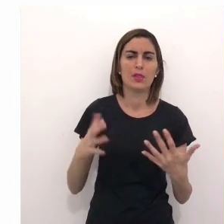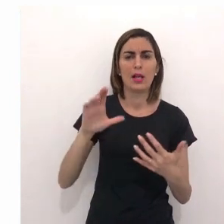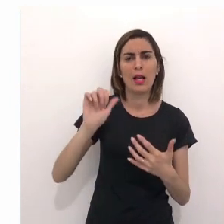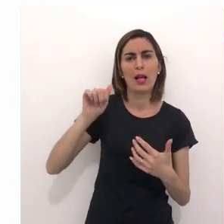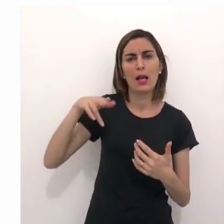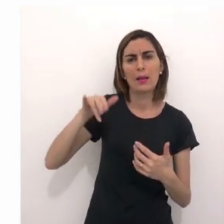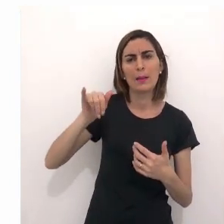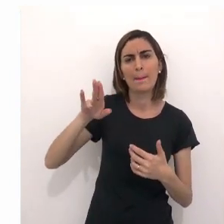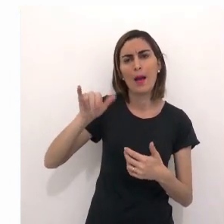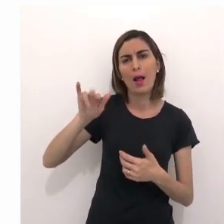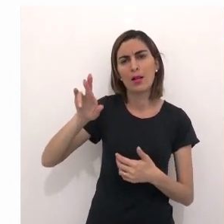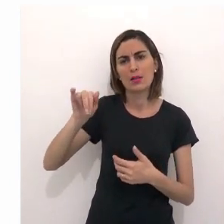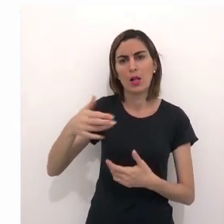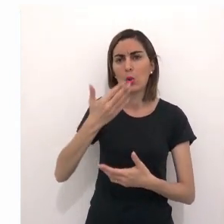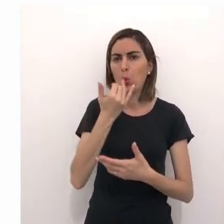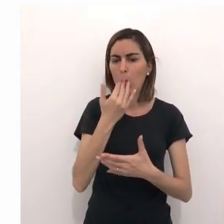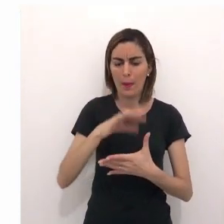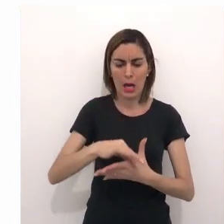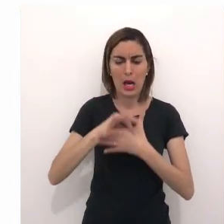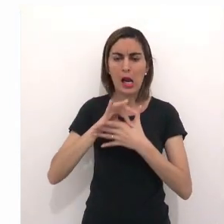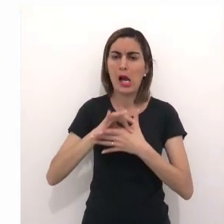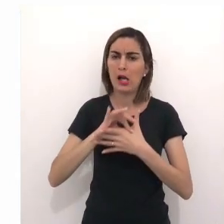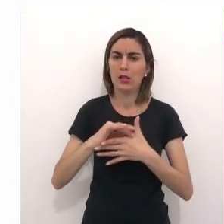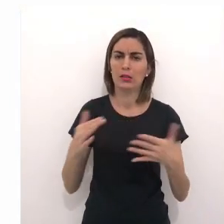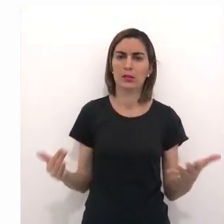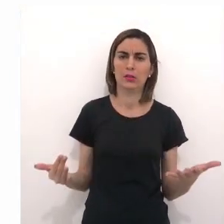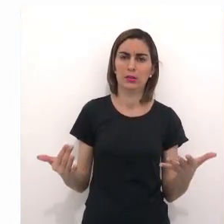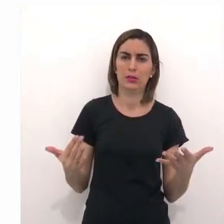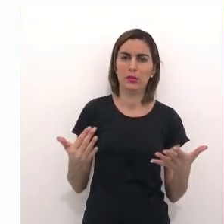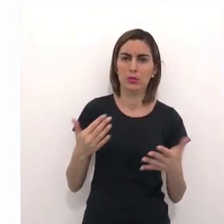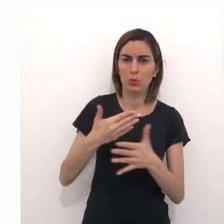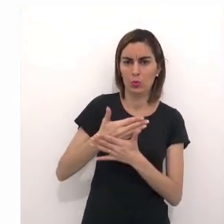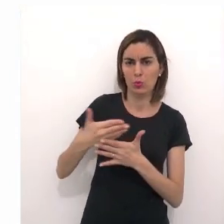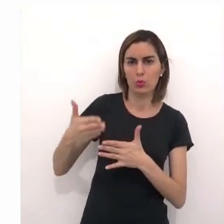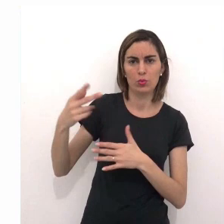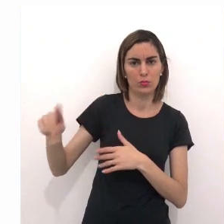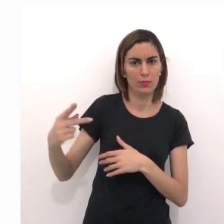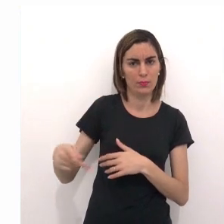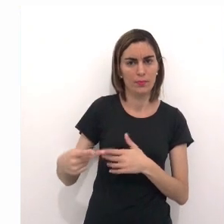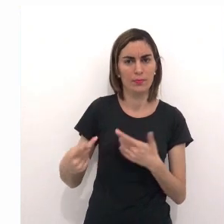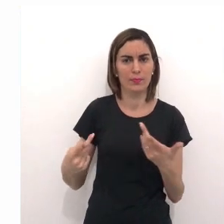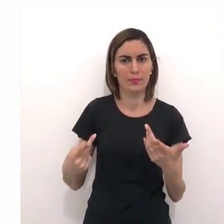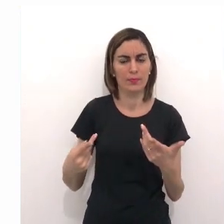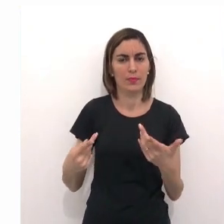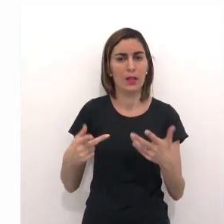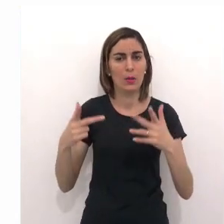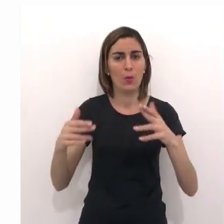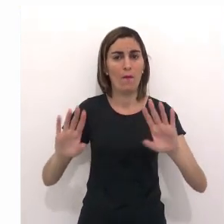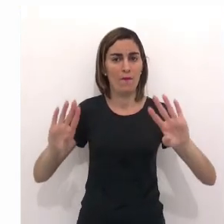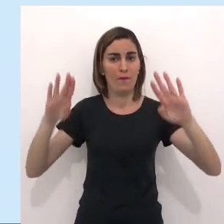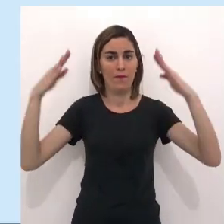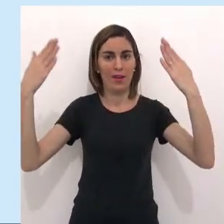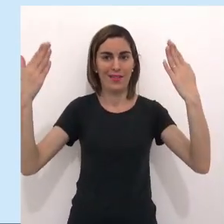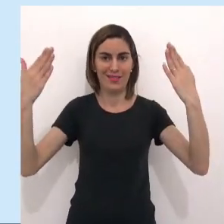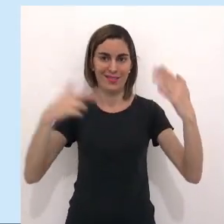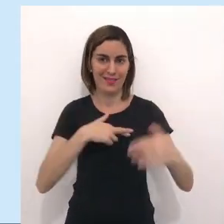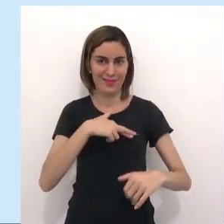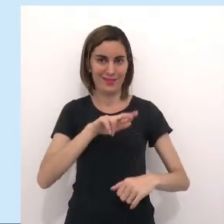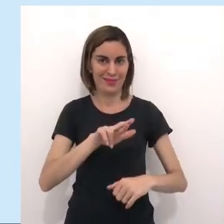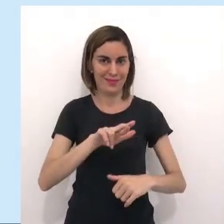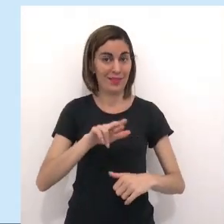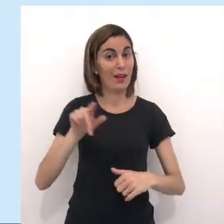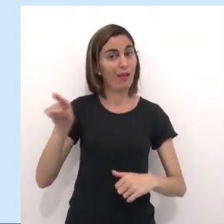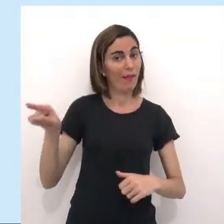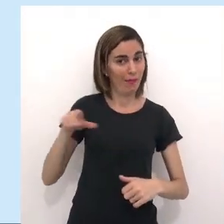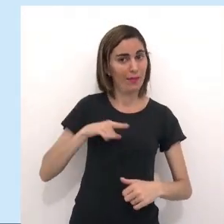canibalizado e devorado como no respasto cerimonial. Então havia um risco. Então, eles temiam